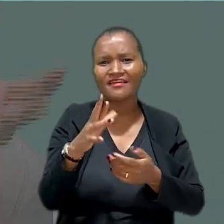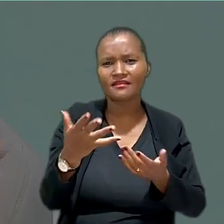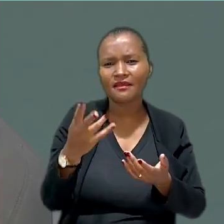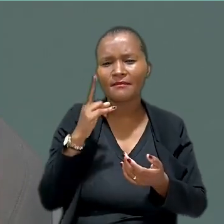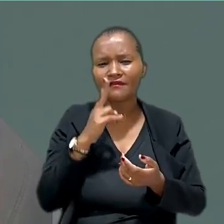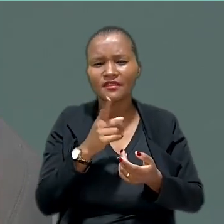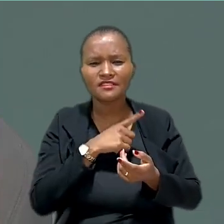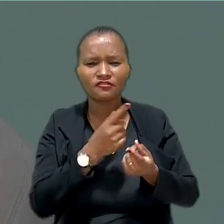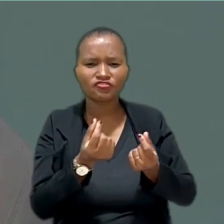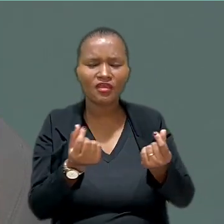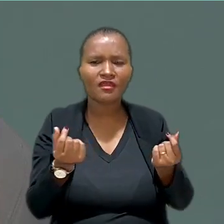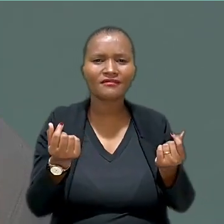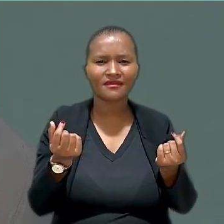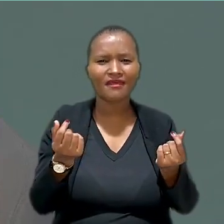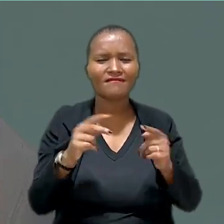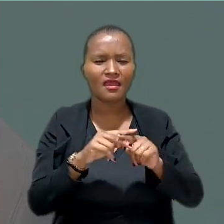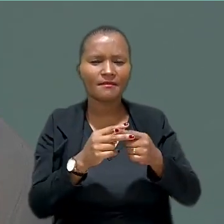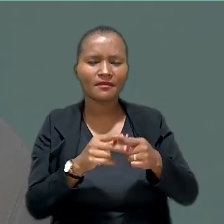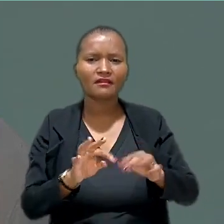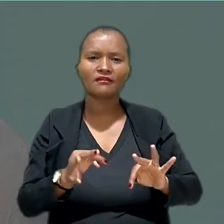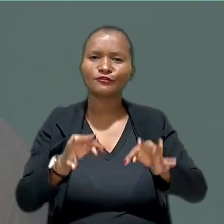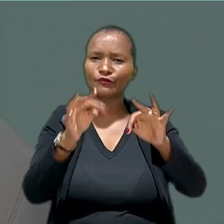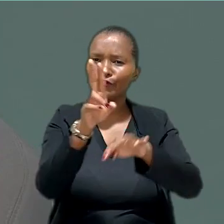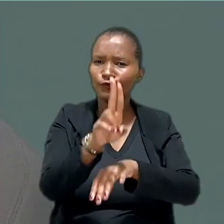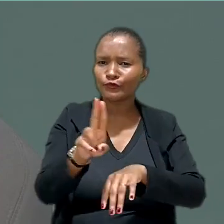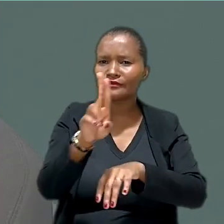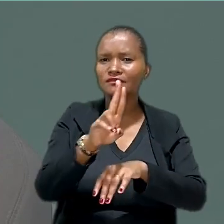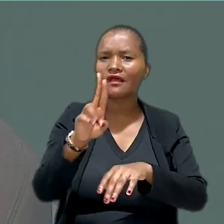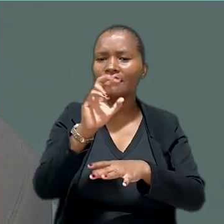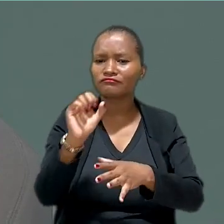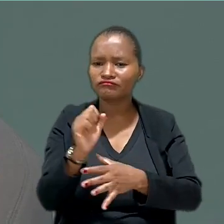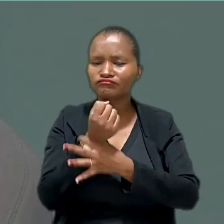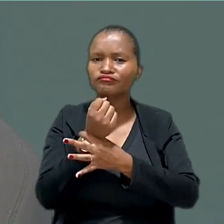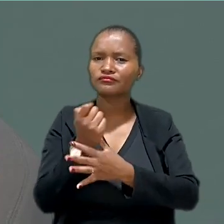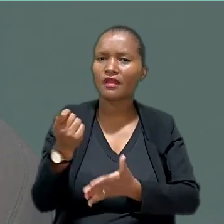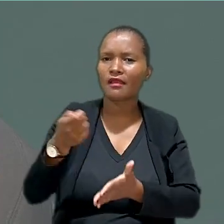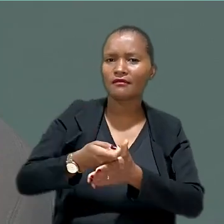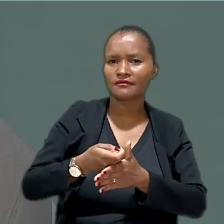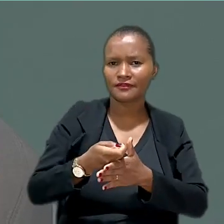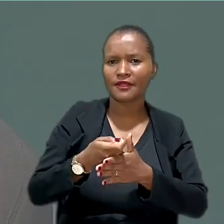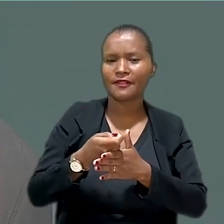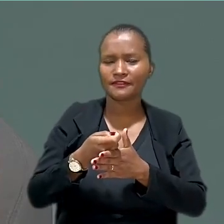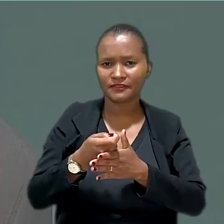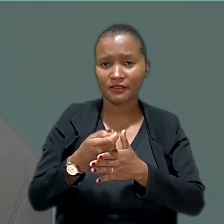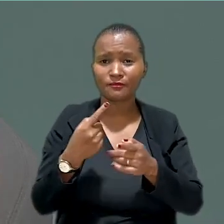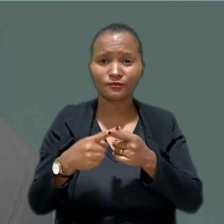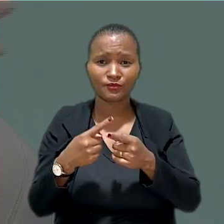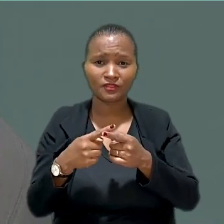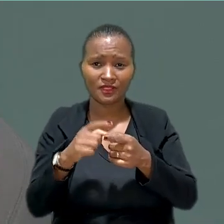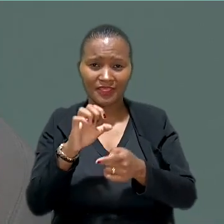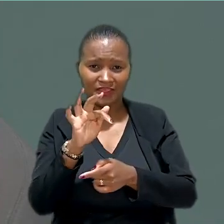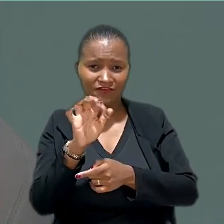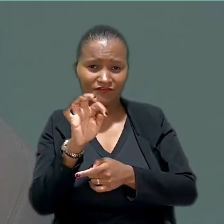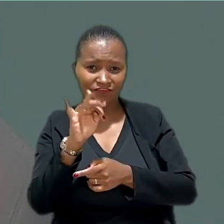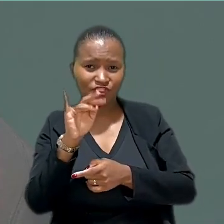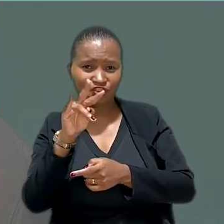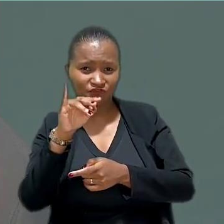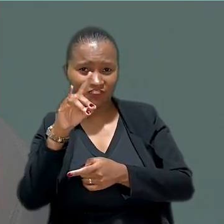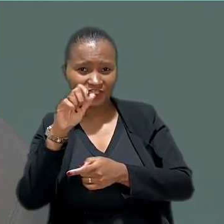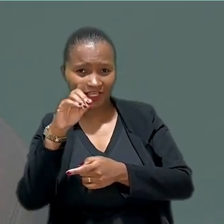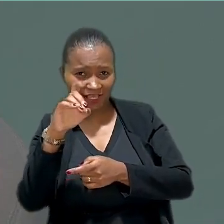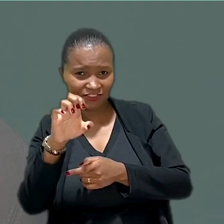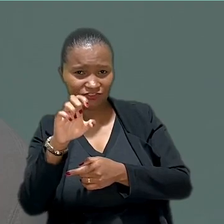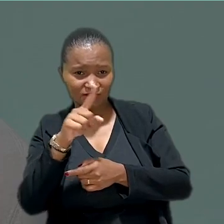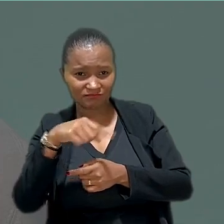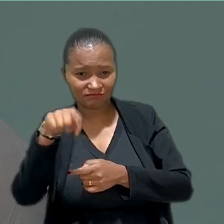são ferramentas tecnológicas que são utilizadas para garantir a efetividade da nossa decisão. E a efetividade, só para as pessoas que nos assistem